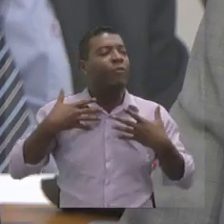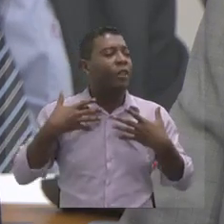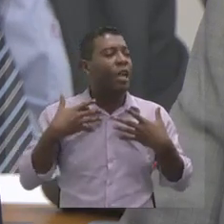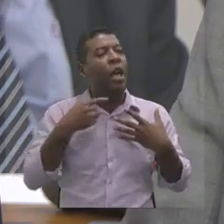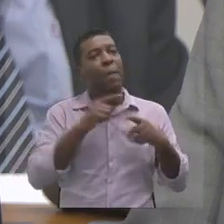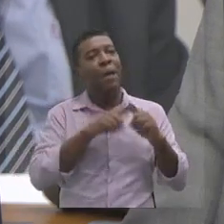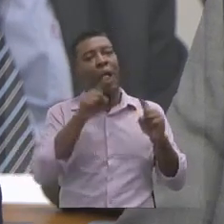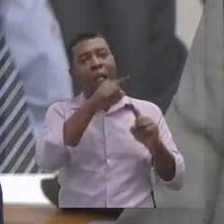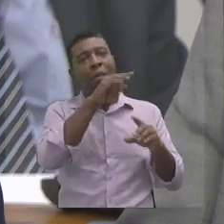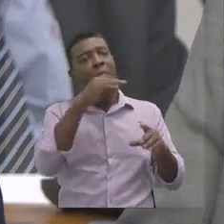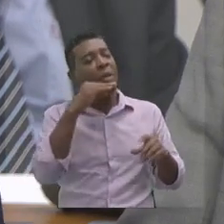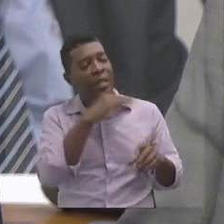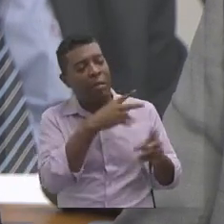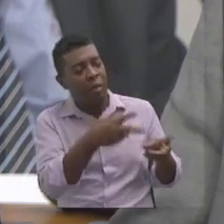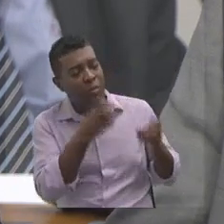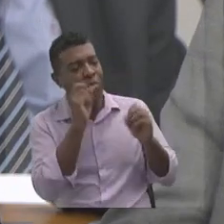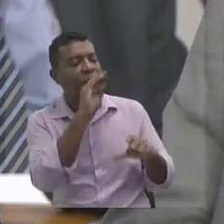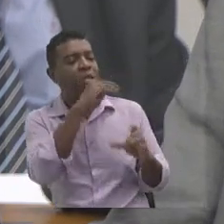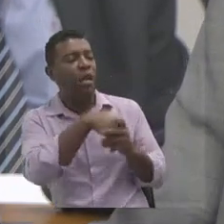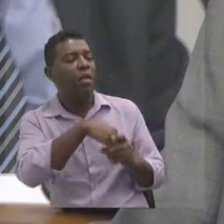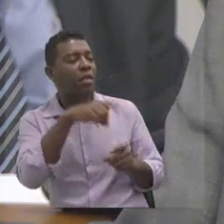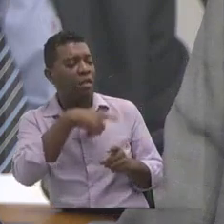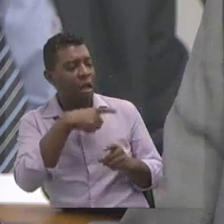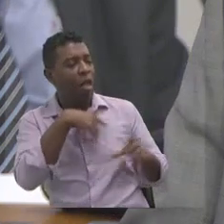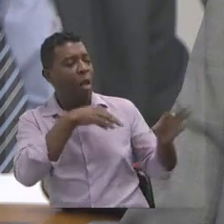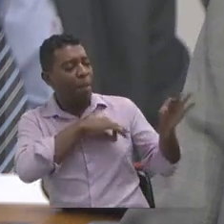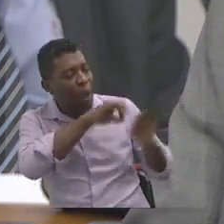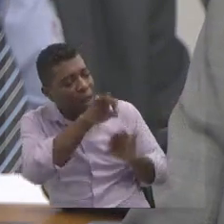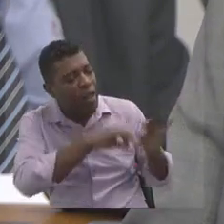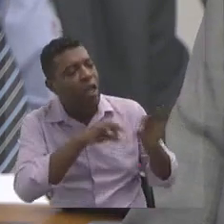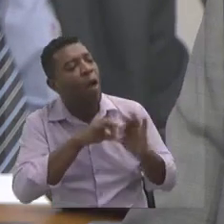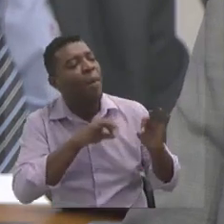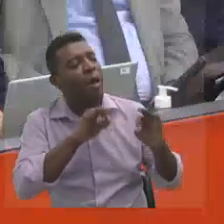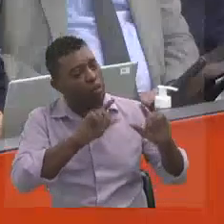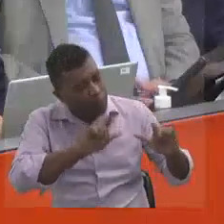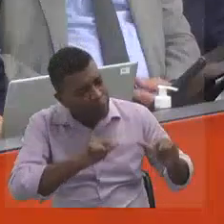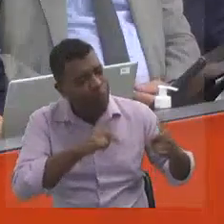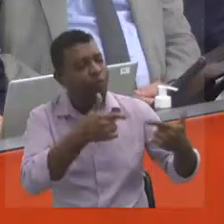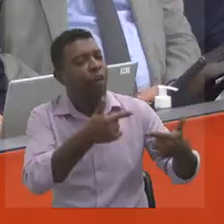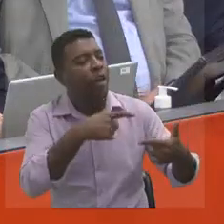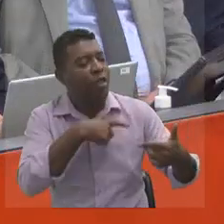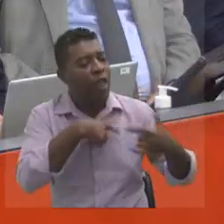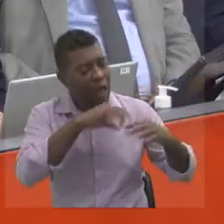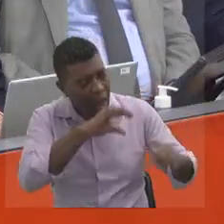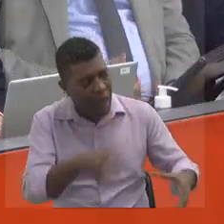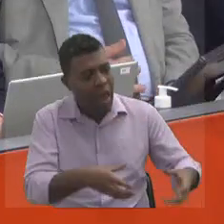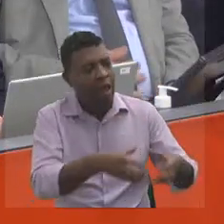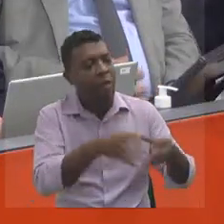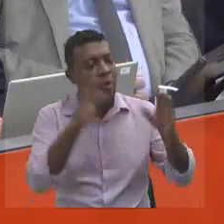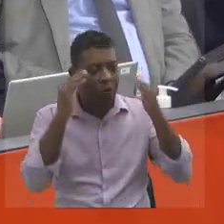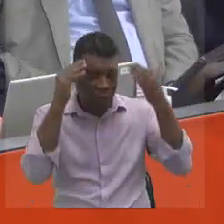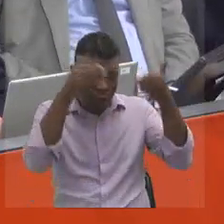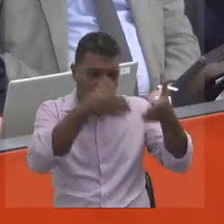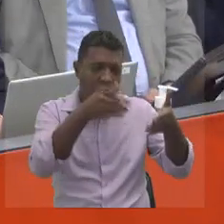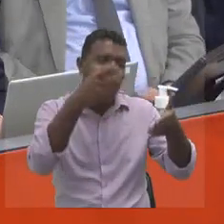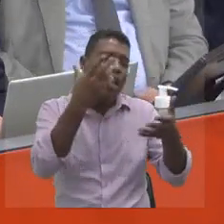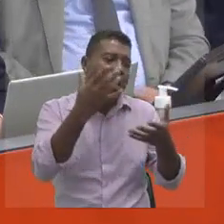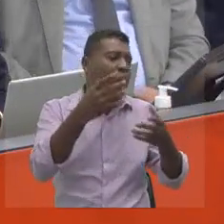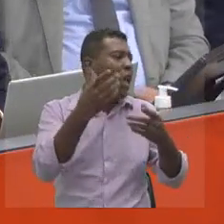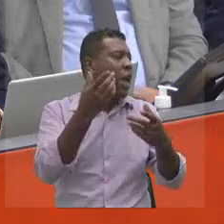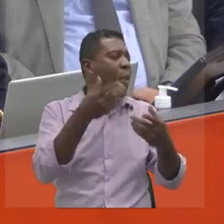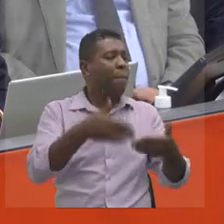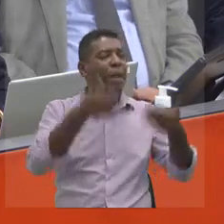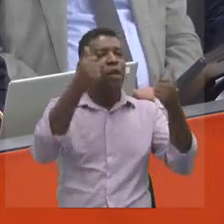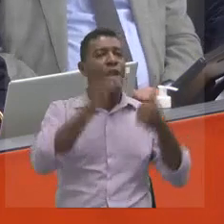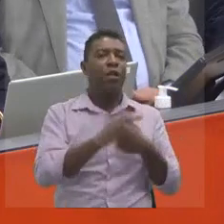organização que a dedicação é que há realmente uma equipe focada na busca de dias melhores nós sabemos